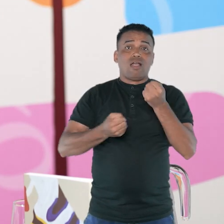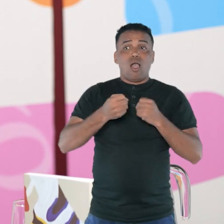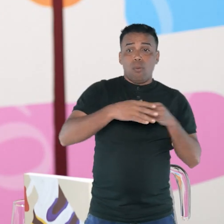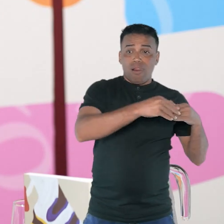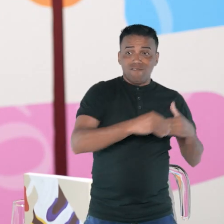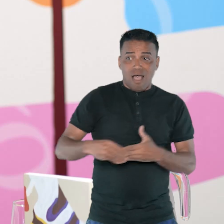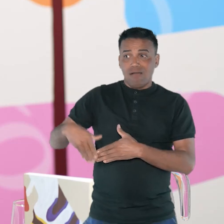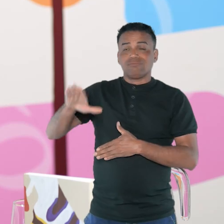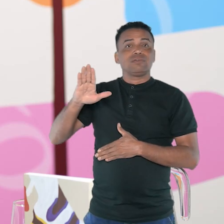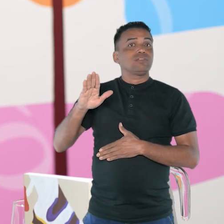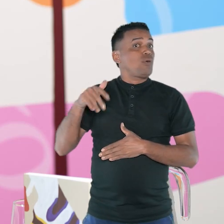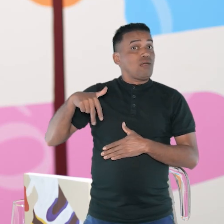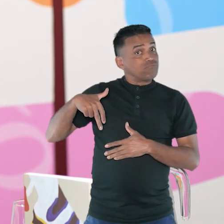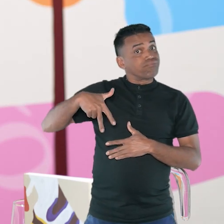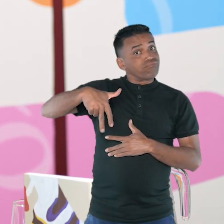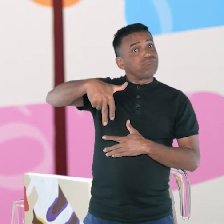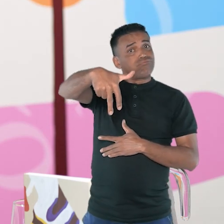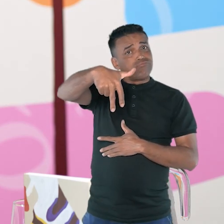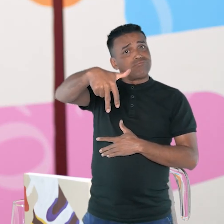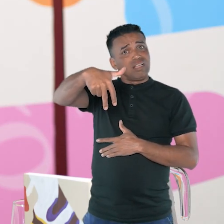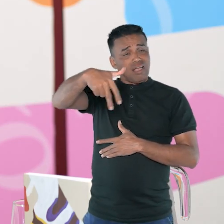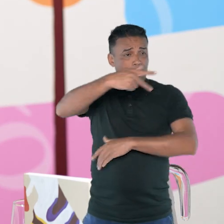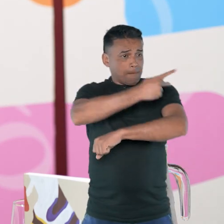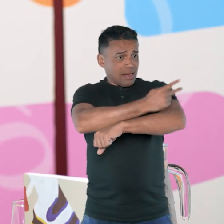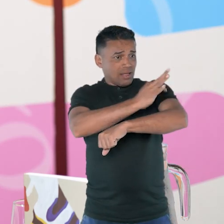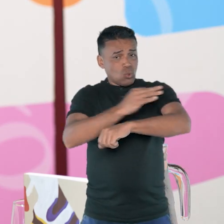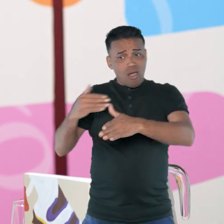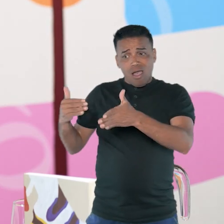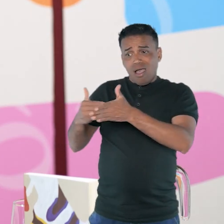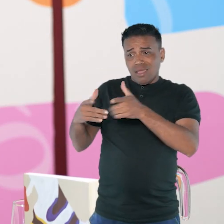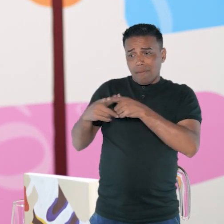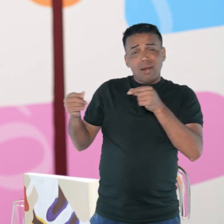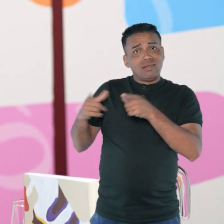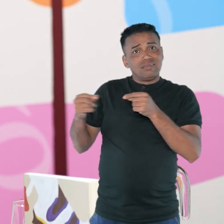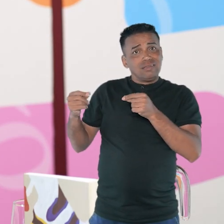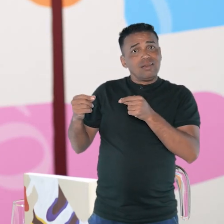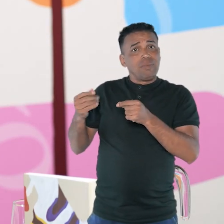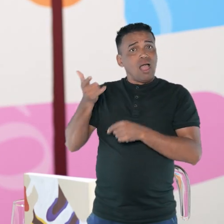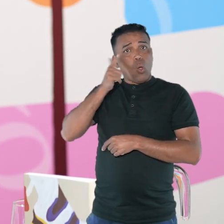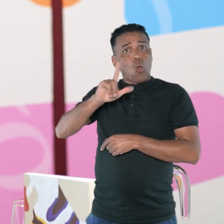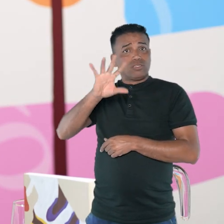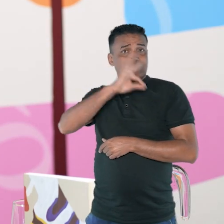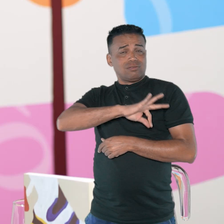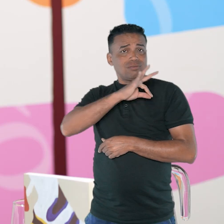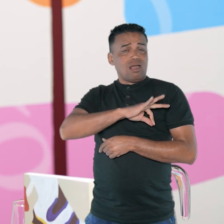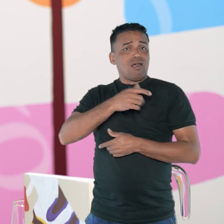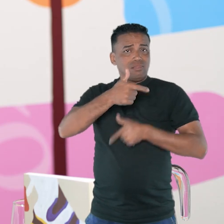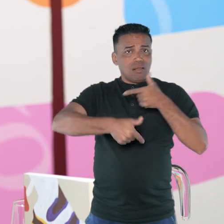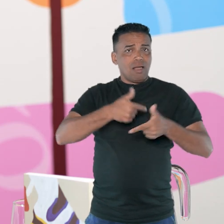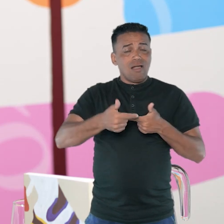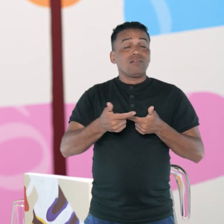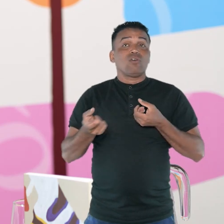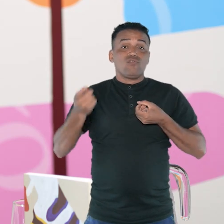hoje normalmente. Então, ele ia a pé, gente. Ele saía daqui para trabalhar em Brasília para cuidar dos filhos. Então, em certo momento, ele voltava para trazer